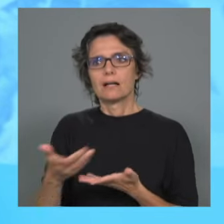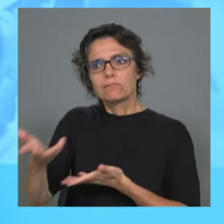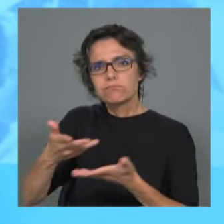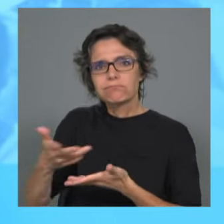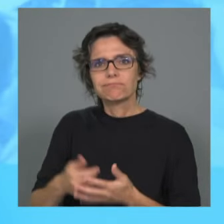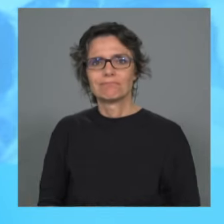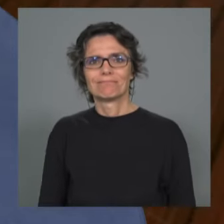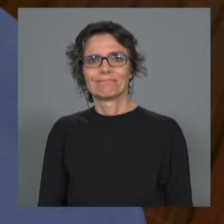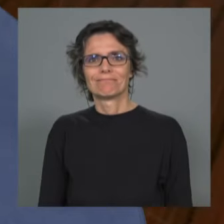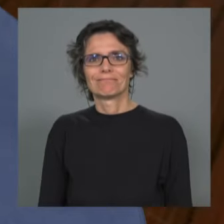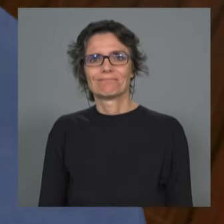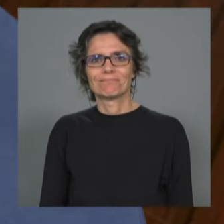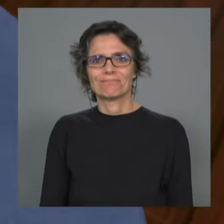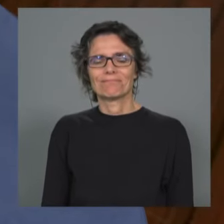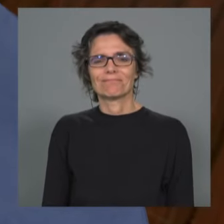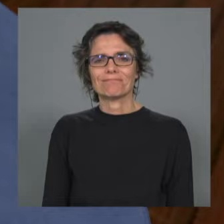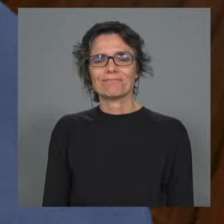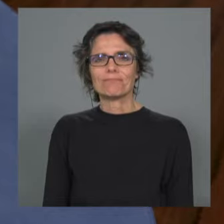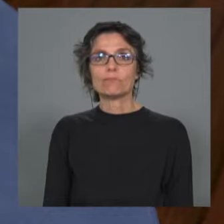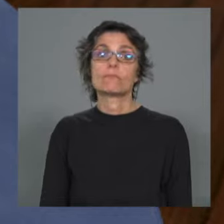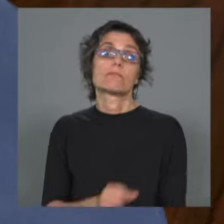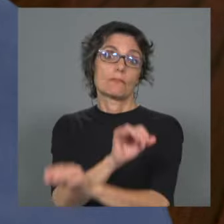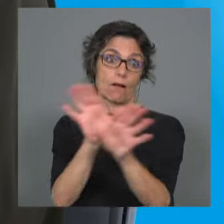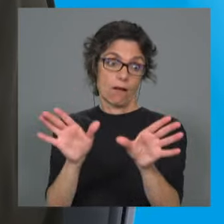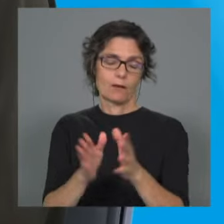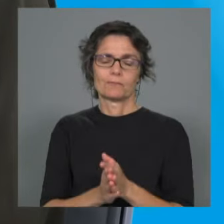hesitações? Com certeza, São Francisco